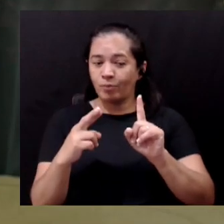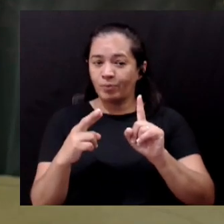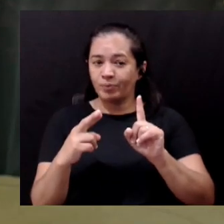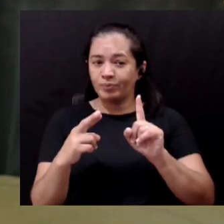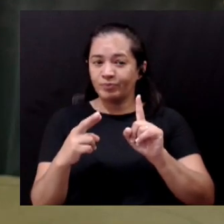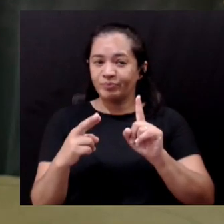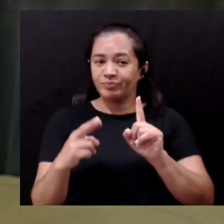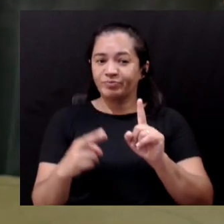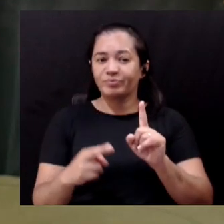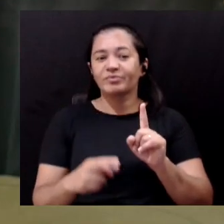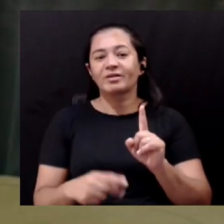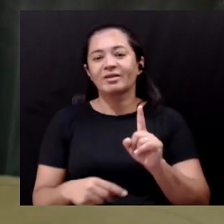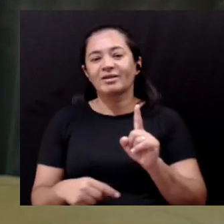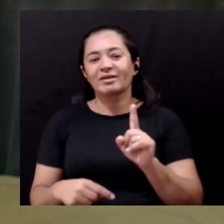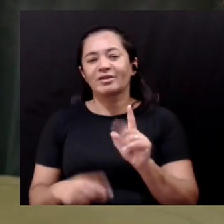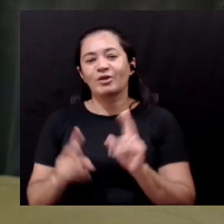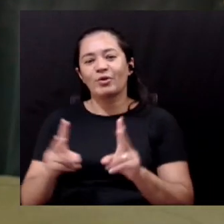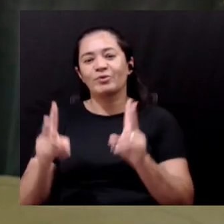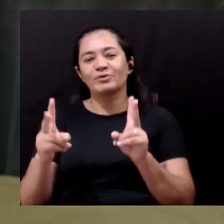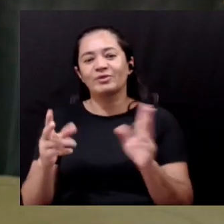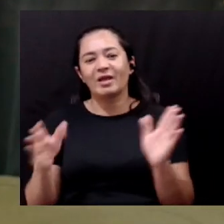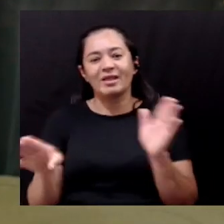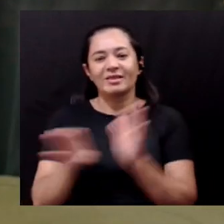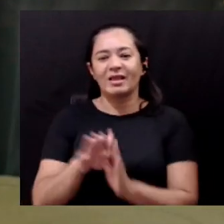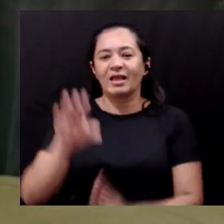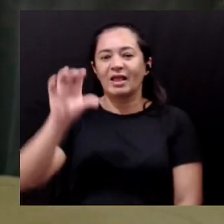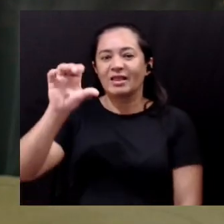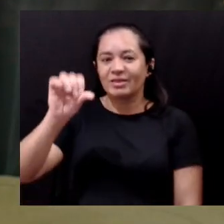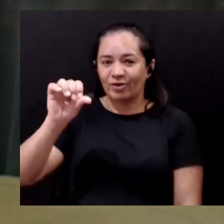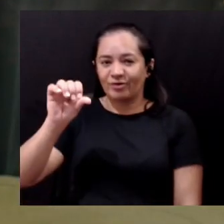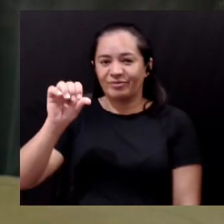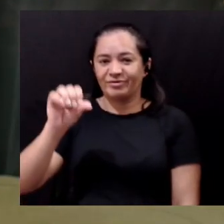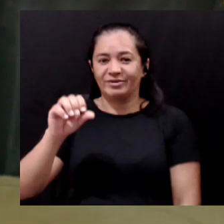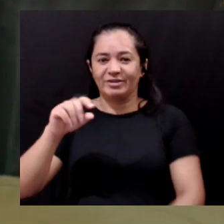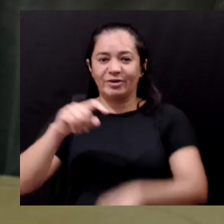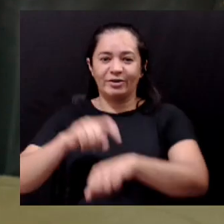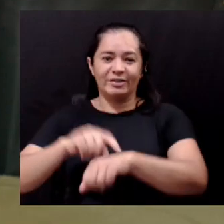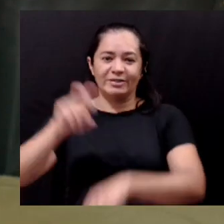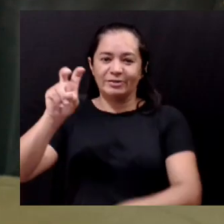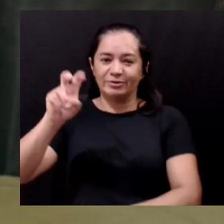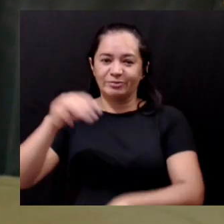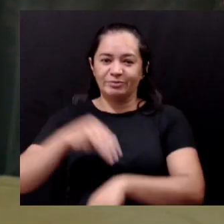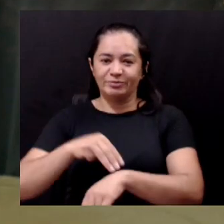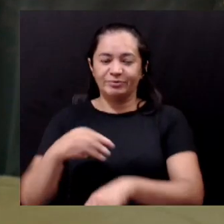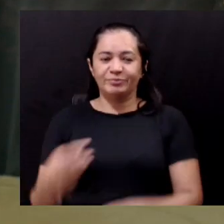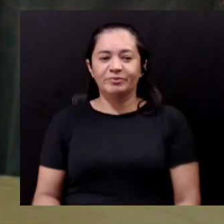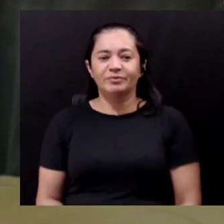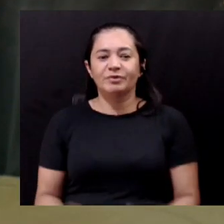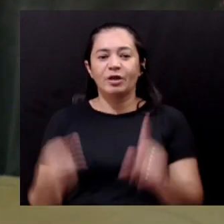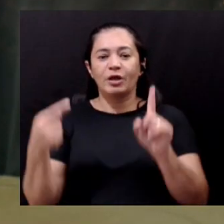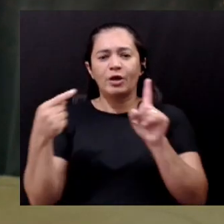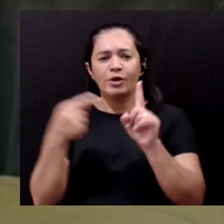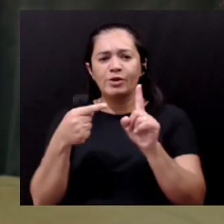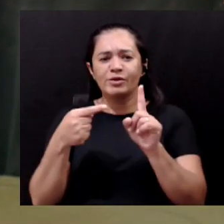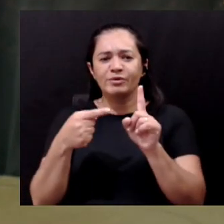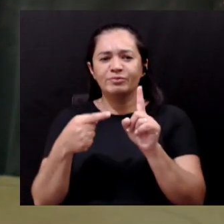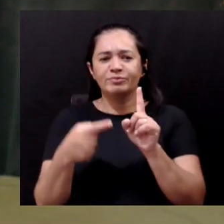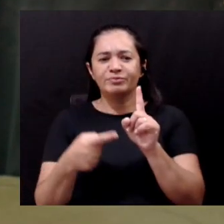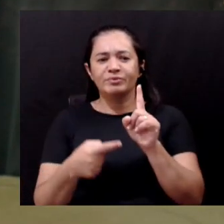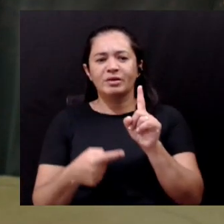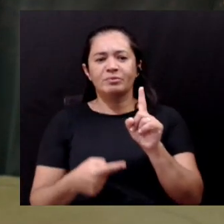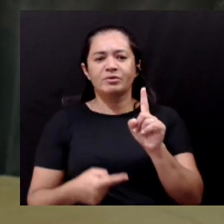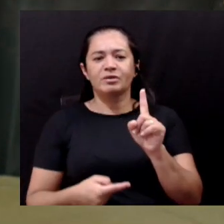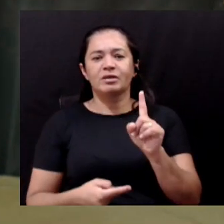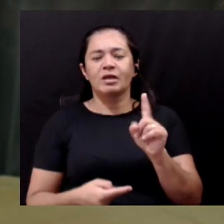a gente vai seguindo até as 9h05 da manhã aqui no Estúdio Câmara ao vivo. O Leandro, do Jardim Proença, ele diz assim: